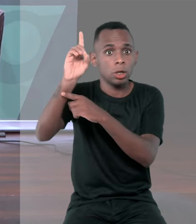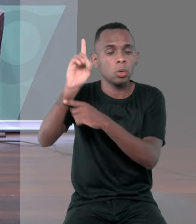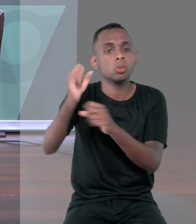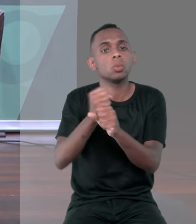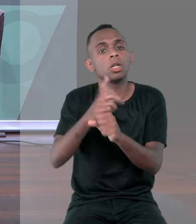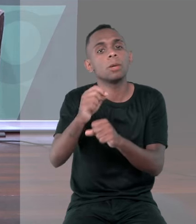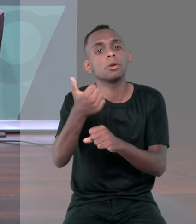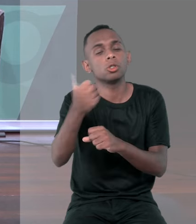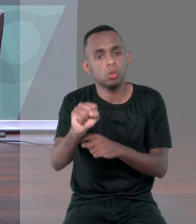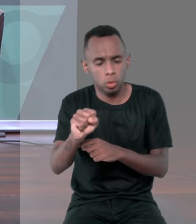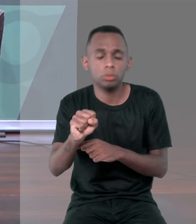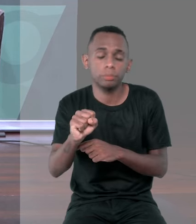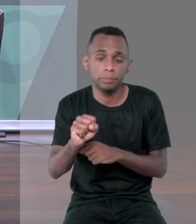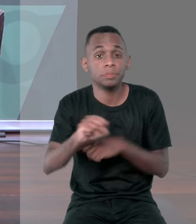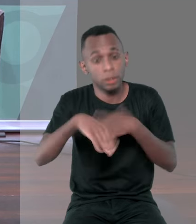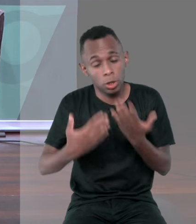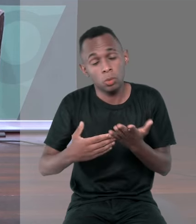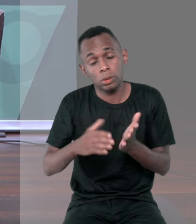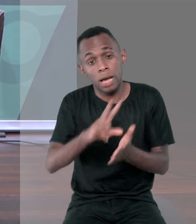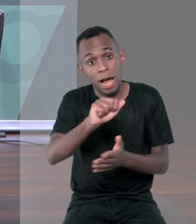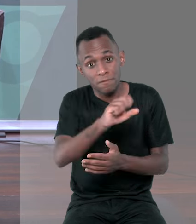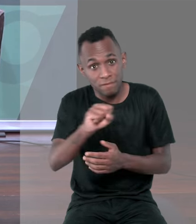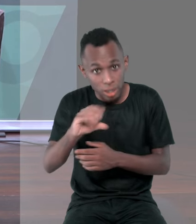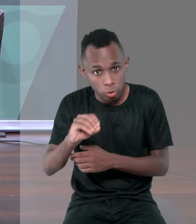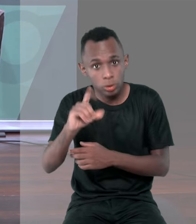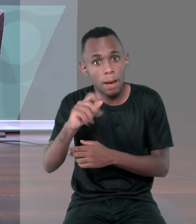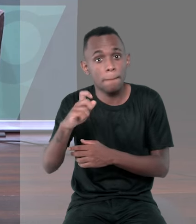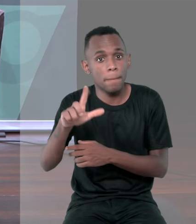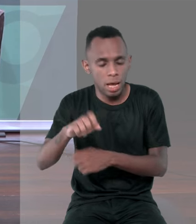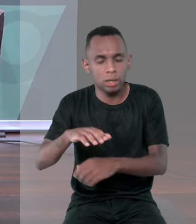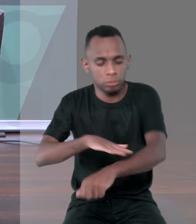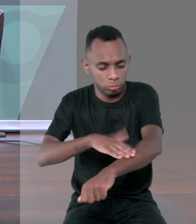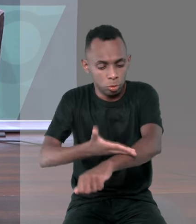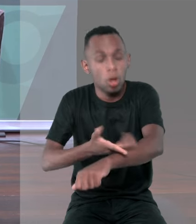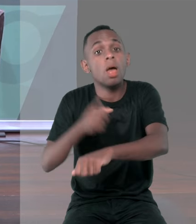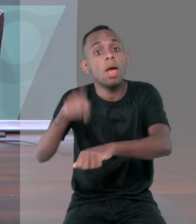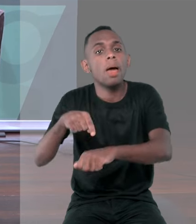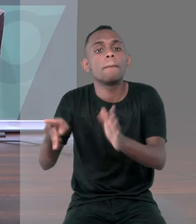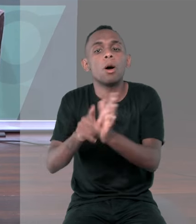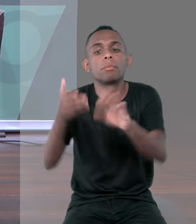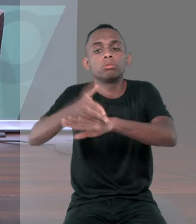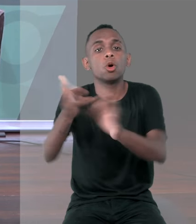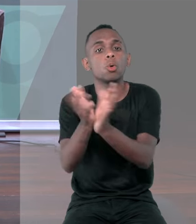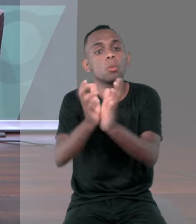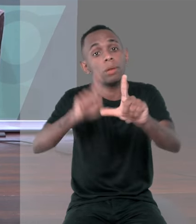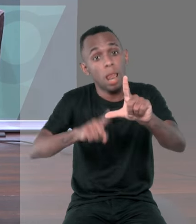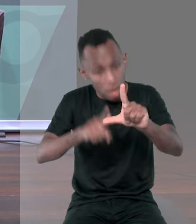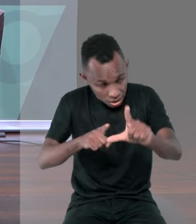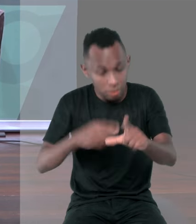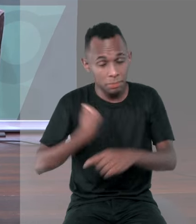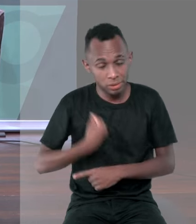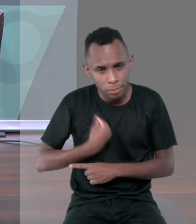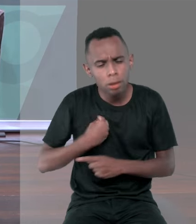2018. O Avesso da Pele é uma estreia da editora Companhia da... É a estreia dele na Companhia das Letras.